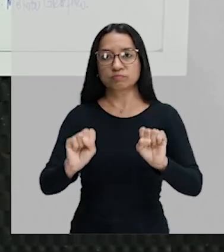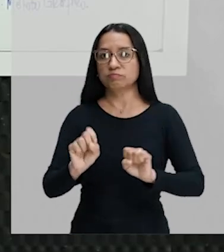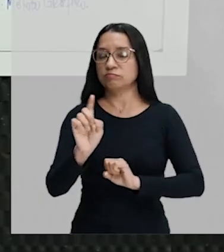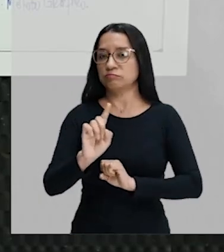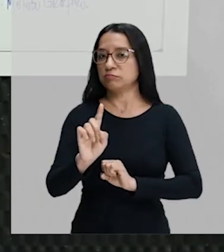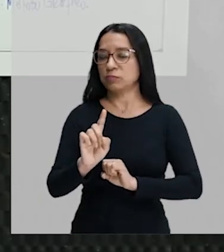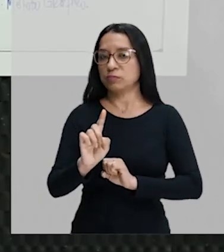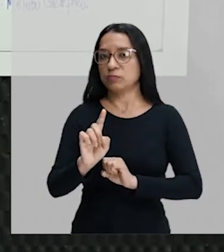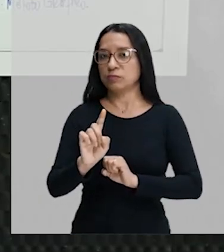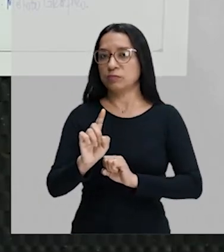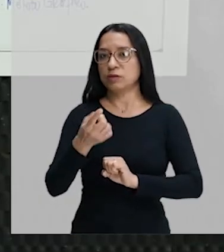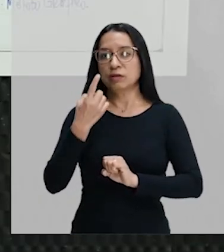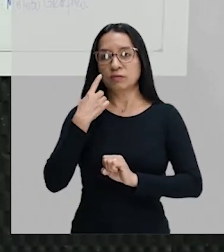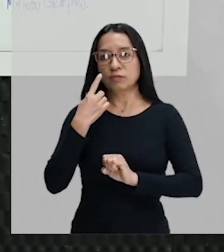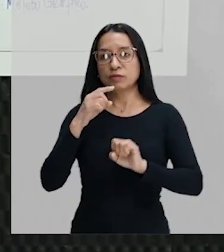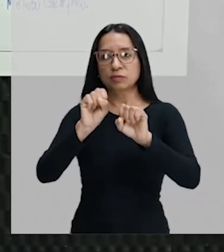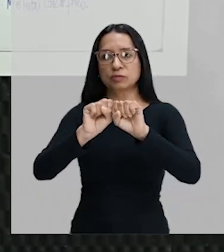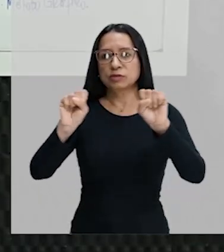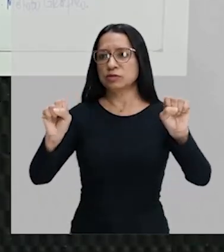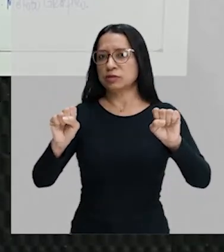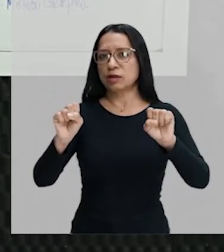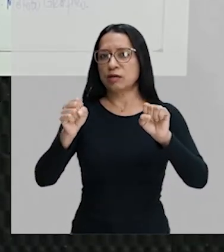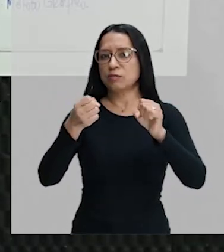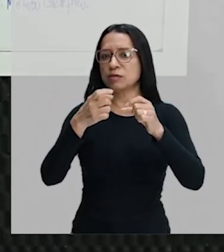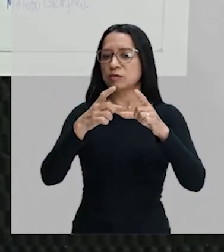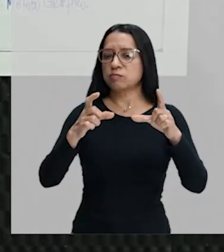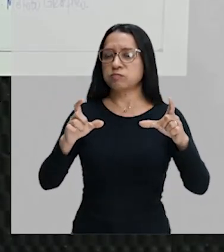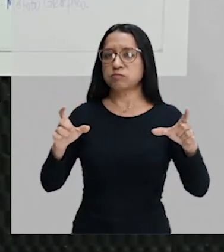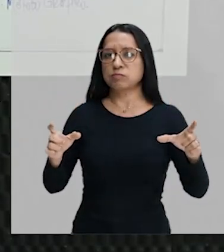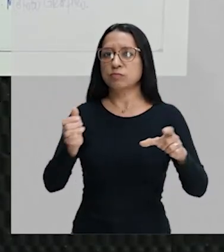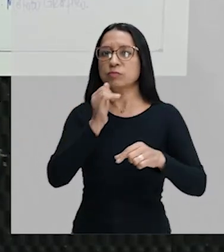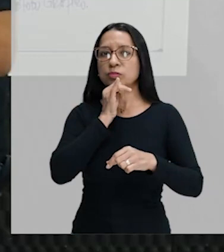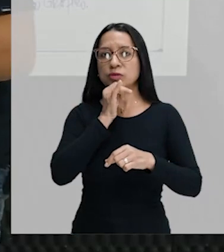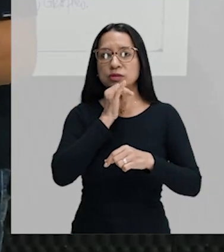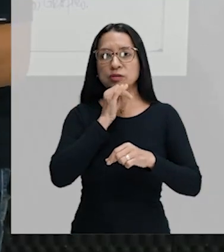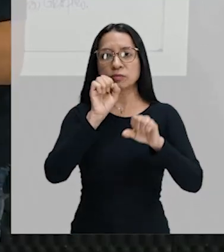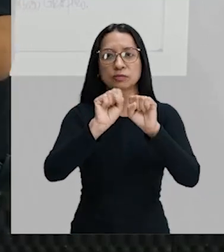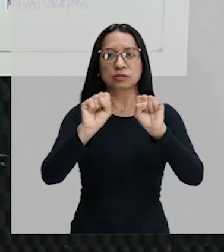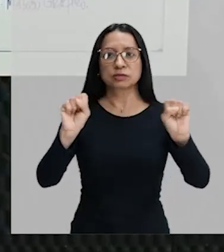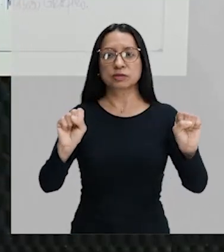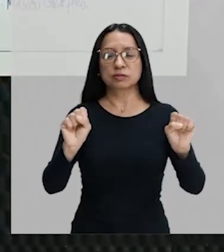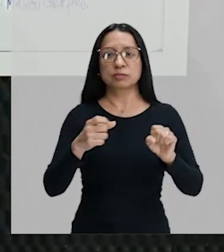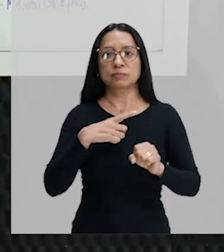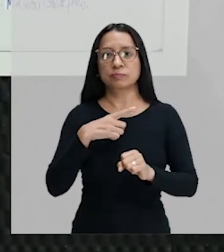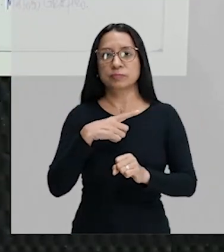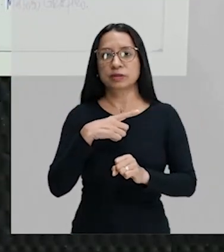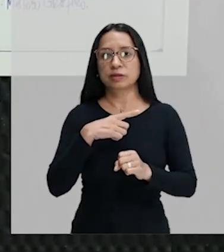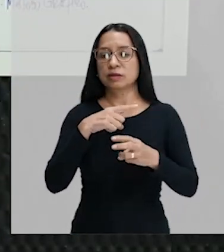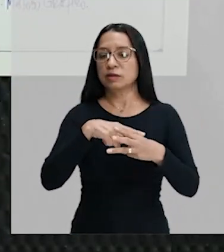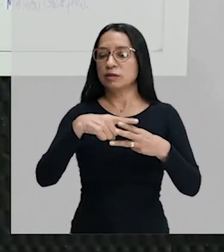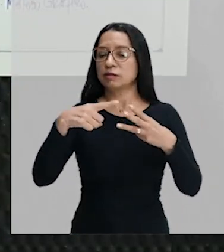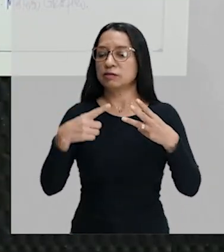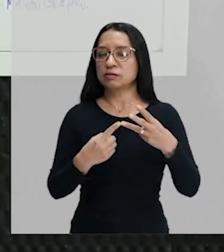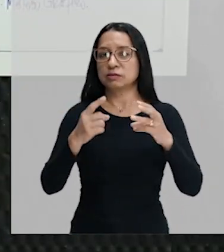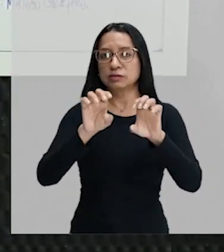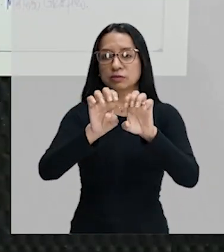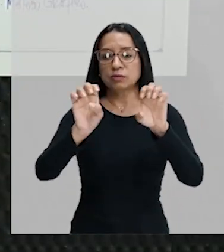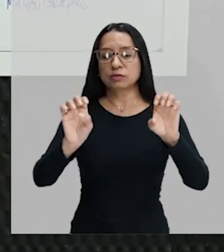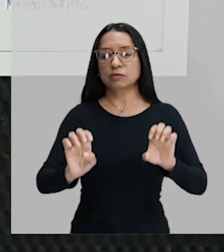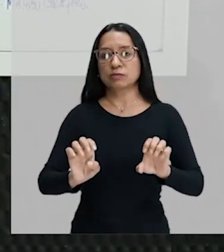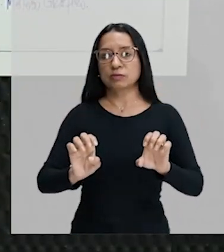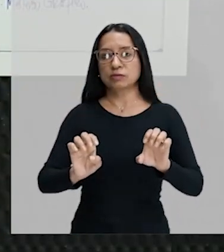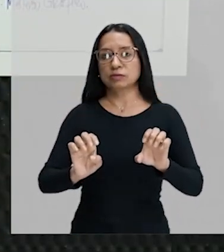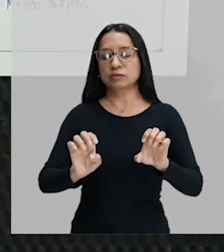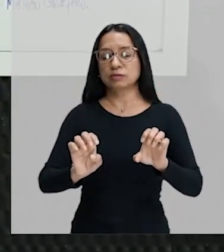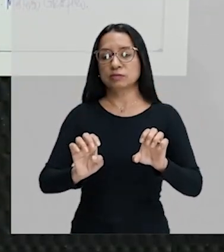ver sistemas maiores. Tá? Por exemplo, esse sistema aí, ó, você tem três equações. Ó, é